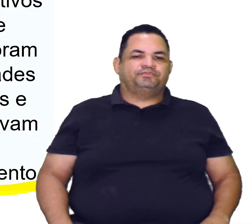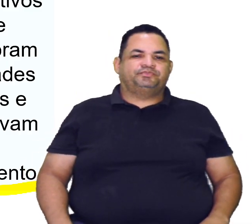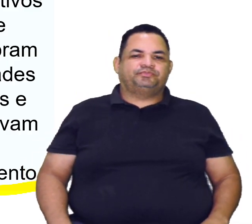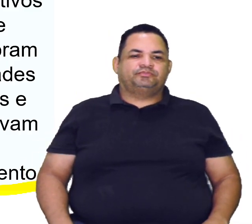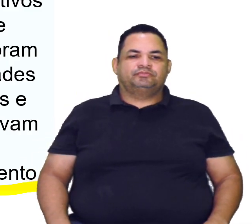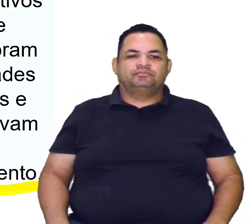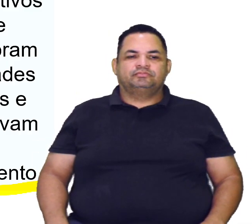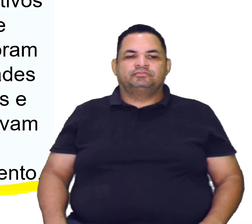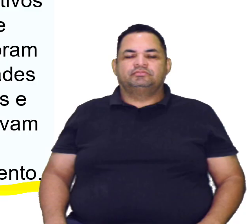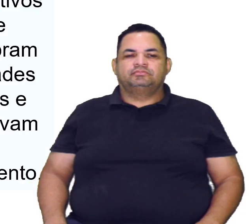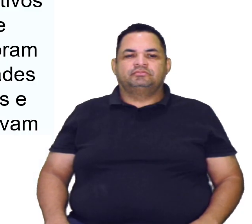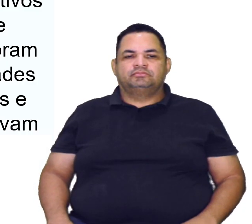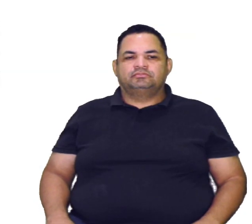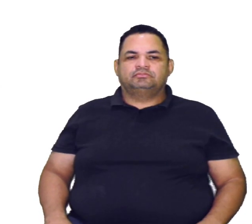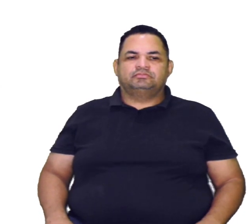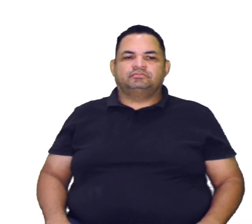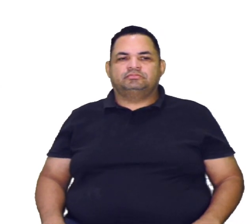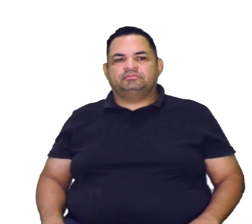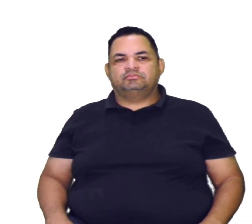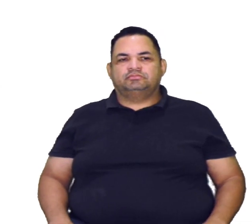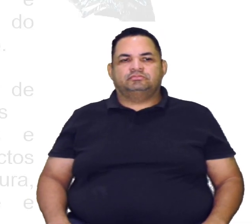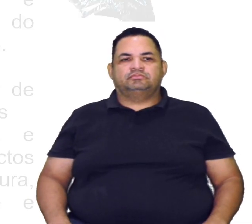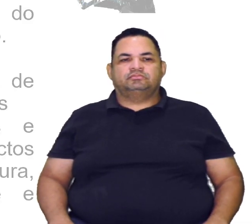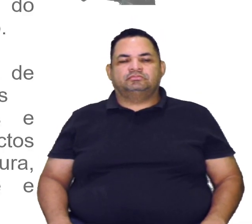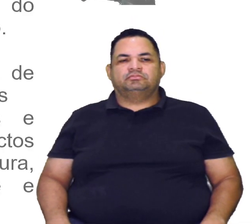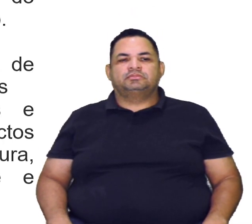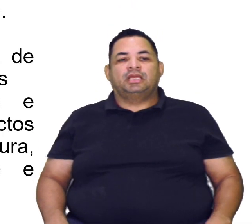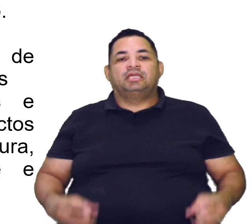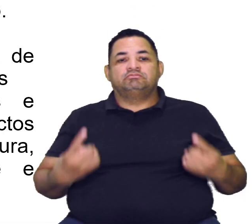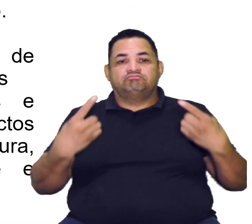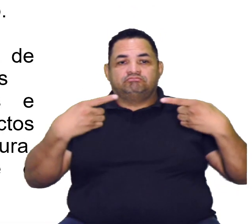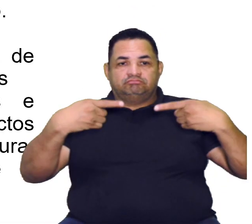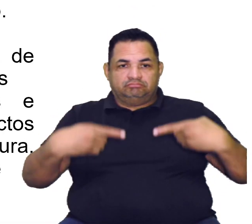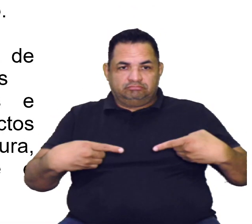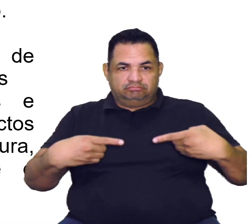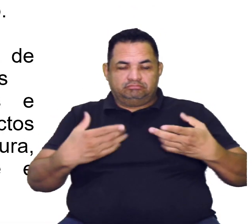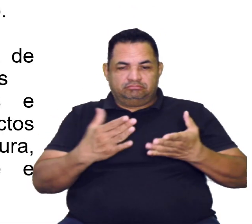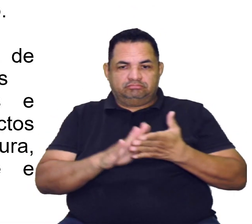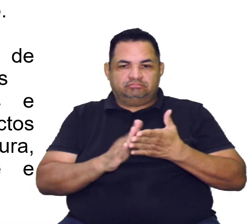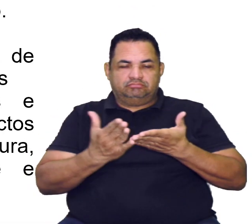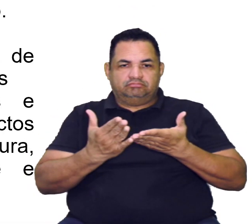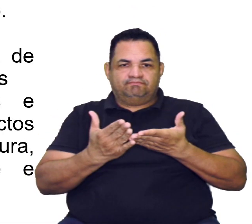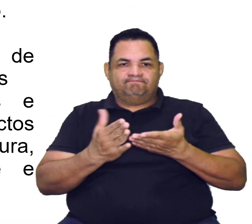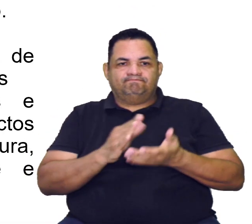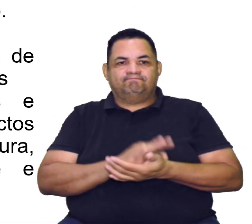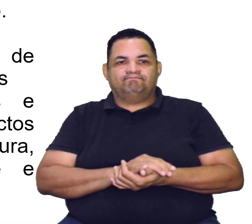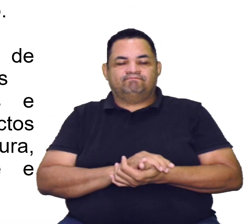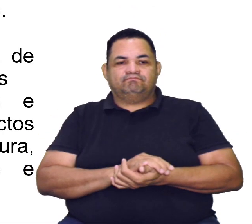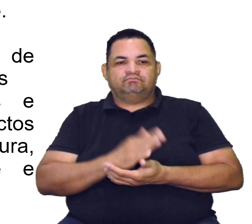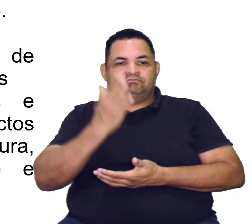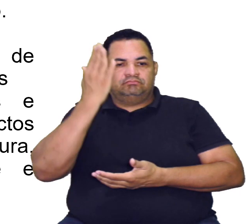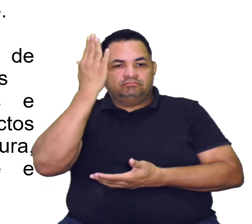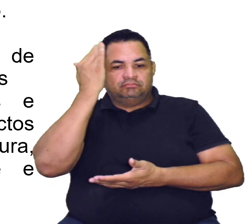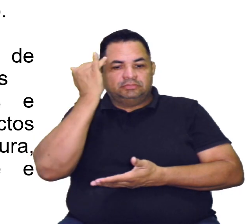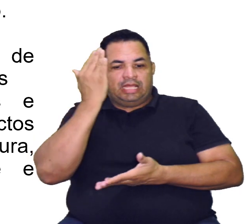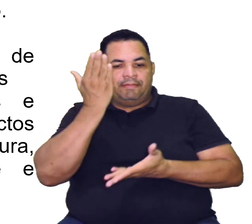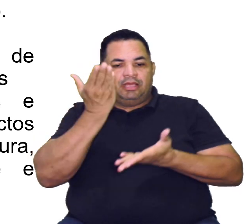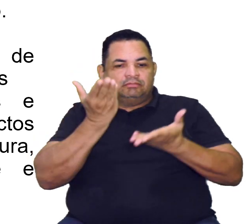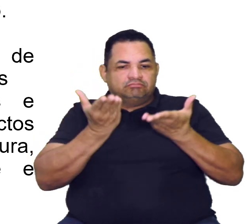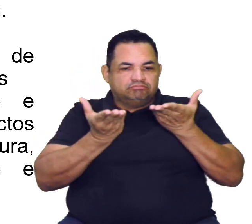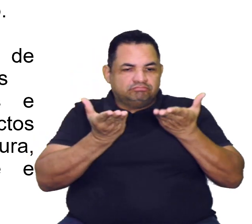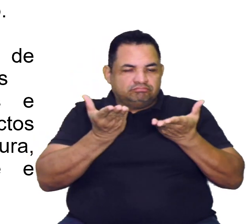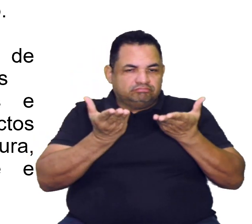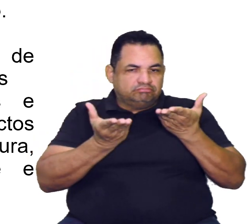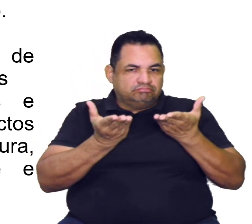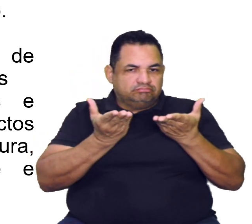gente pode se utilizar delas. O desafio aqui, caríssimo estudante, é saber dosar a